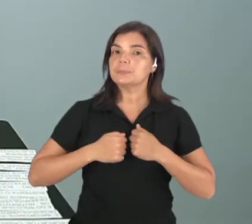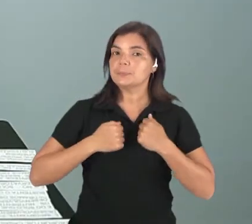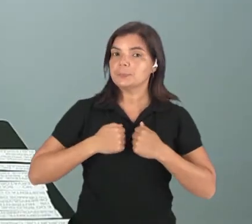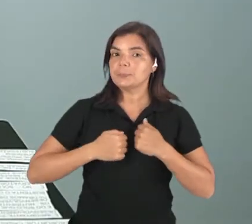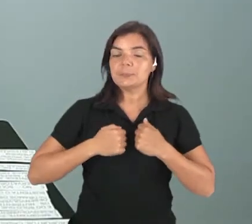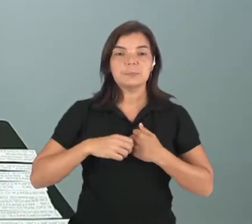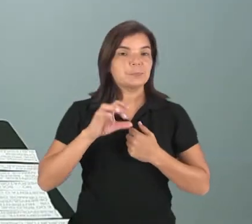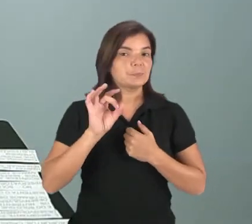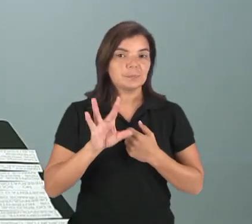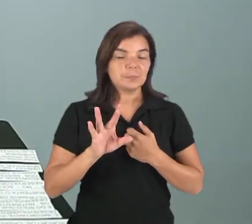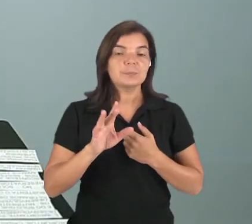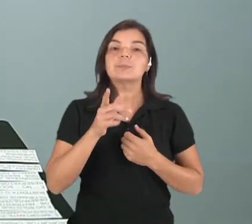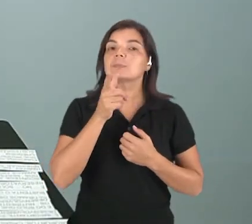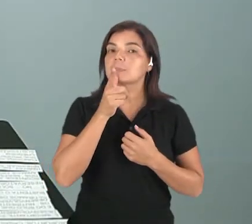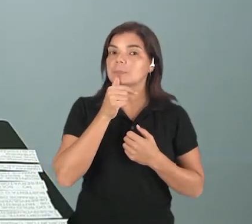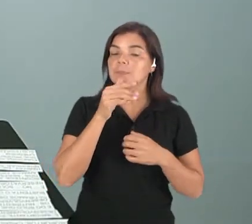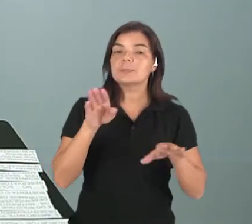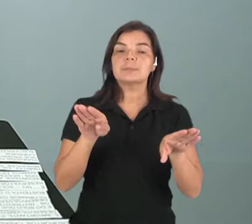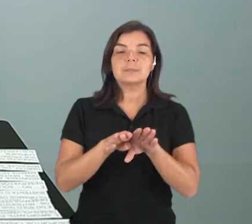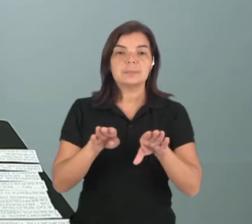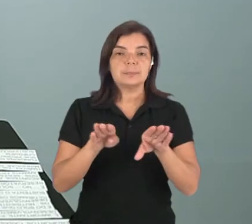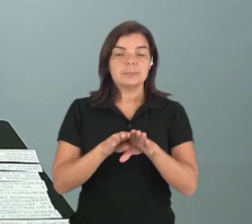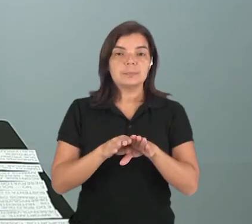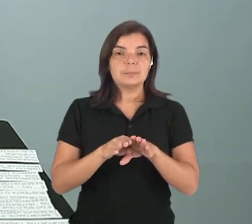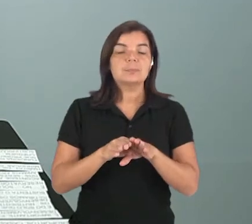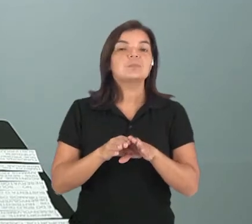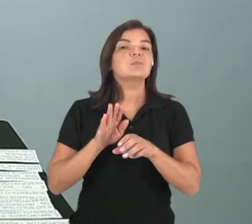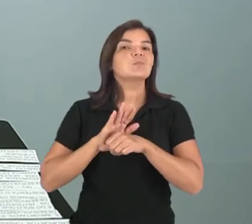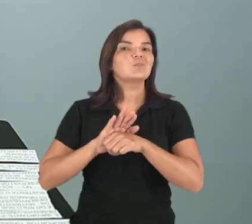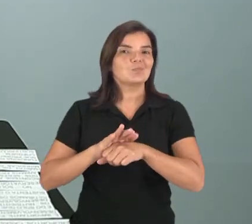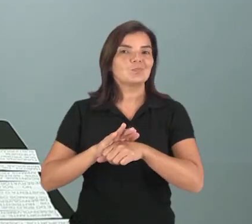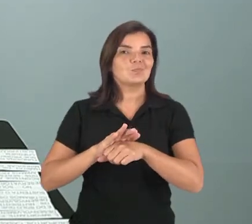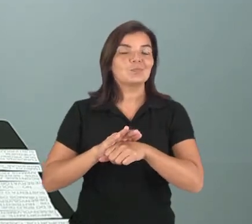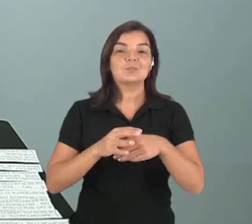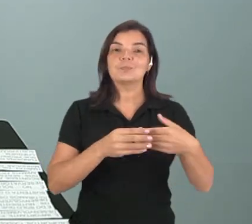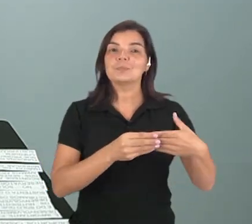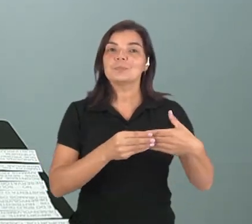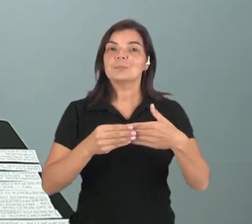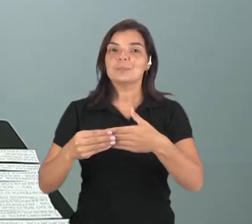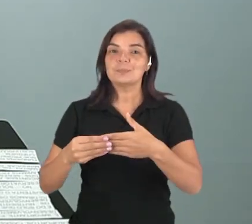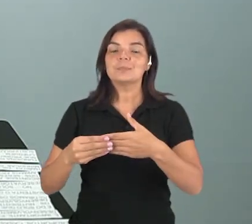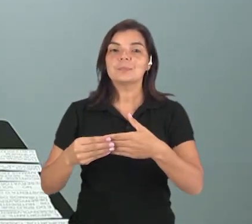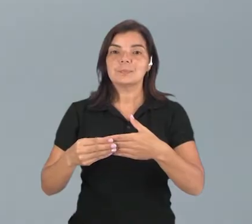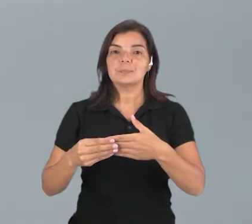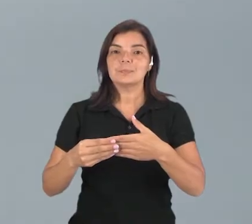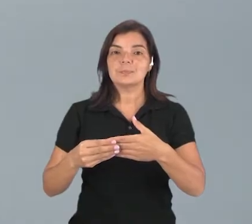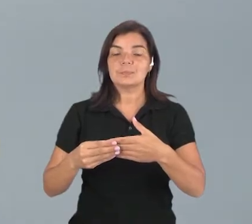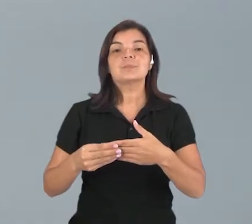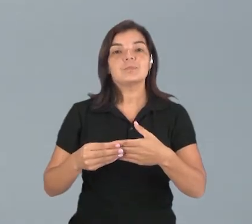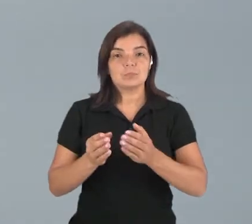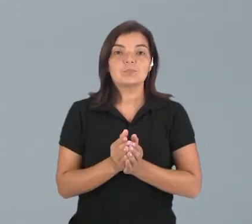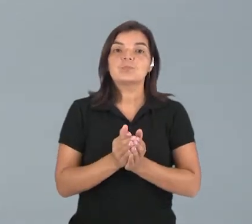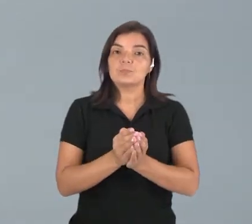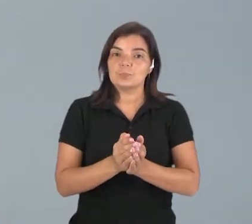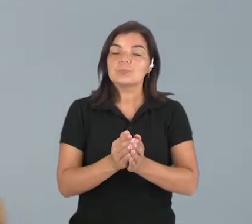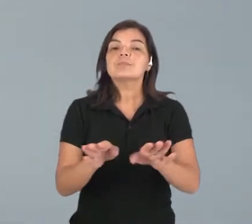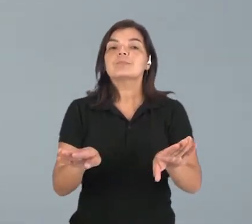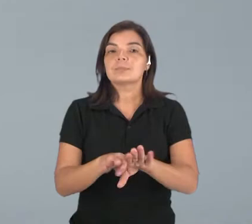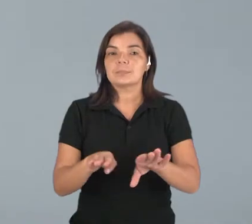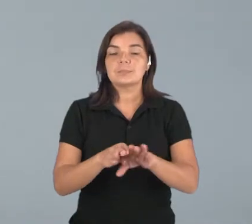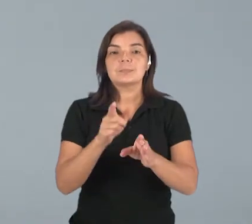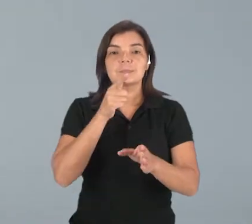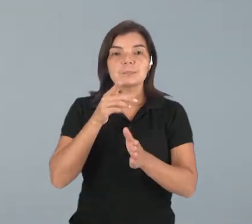é só isso. A água também, ela favorece o quê? O transporte, tá? O transporte aquático, ele é feito através